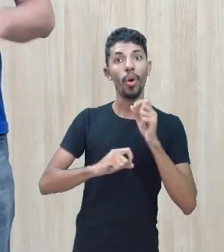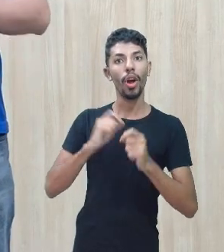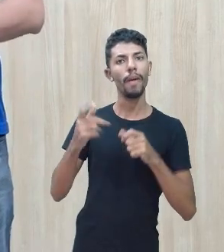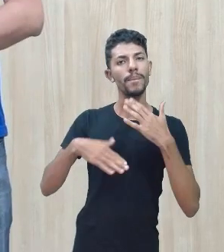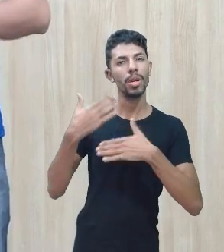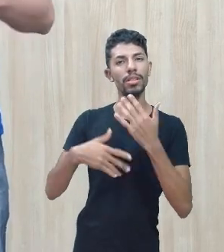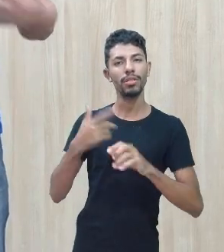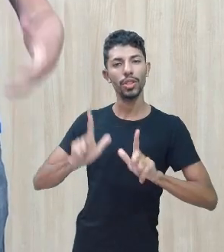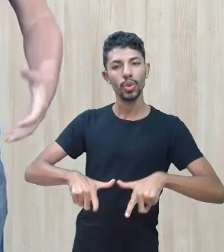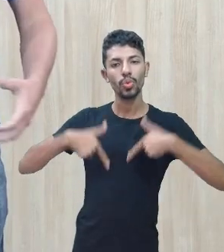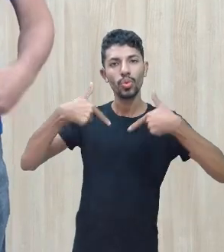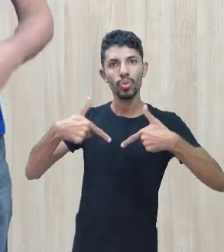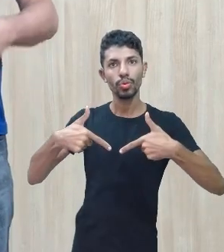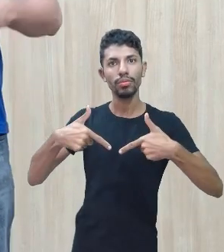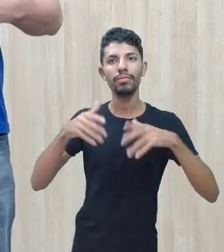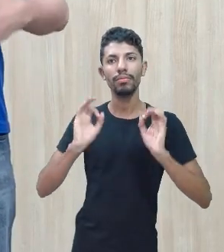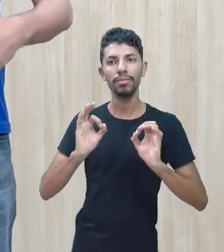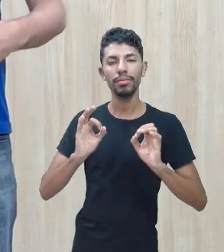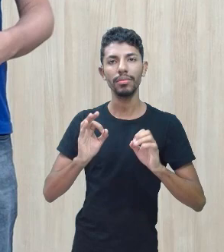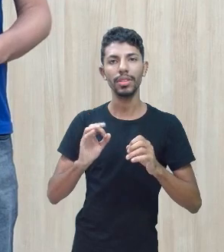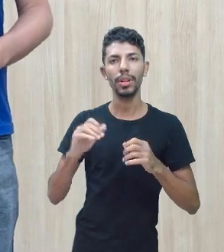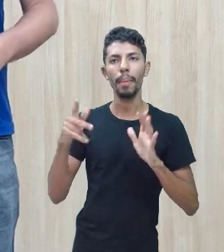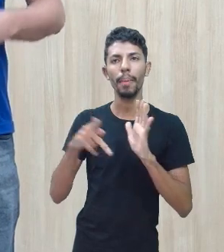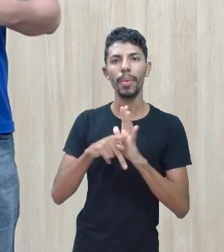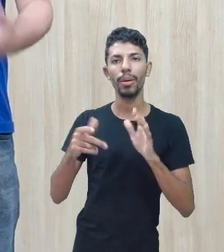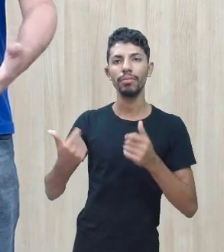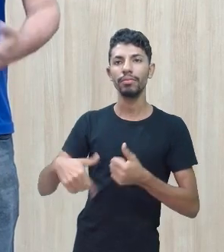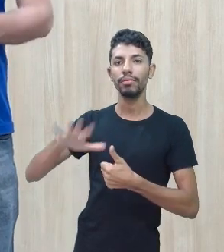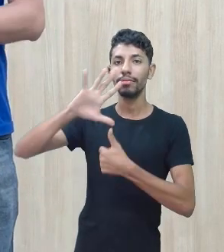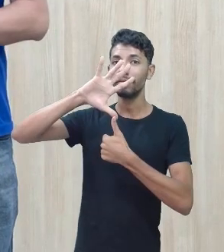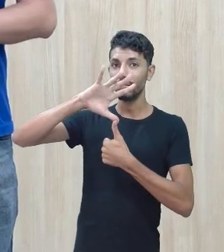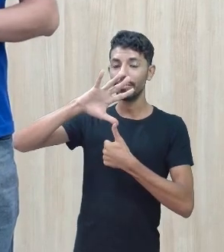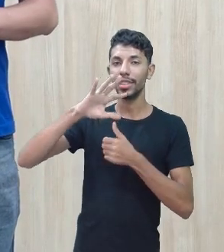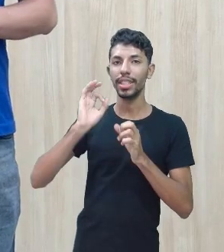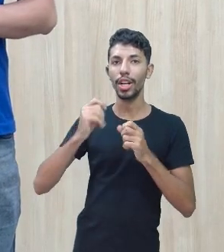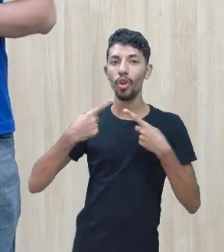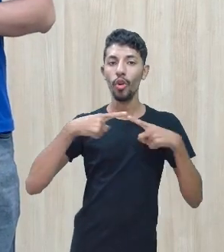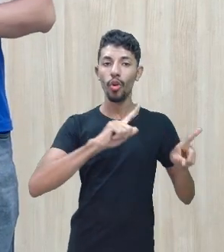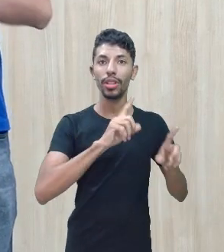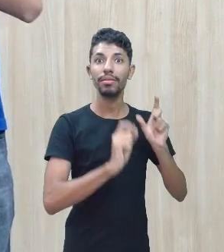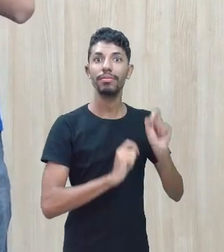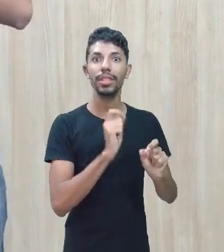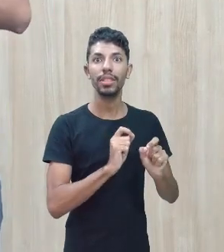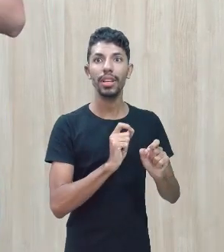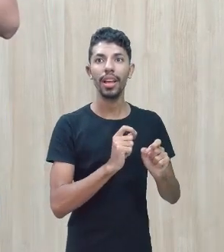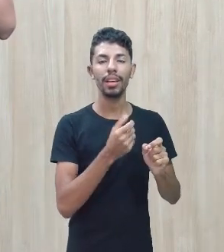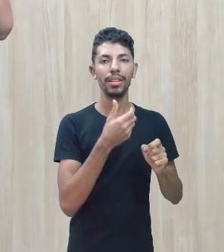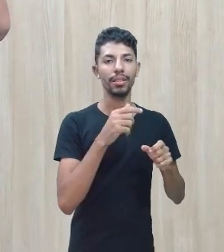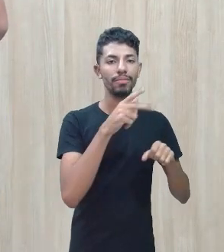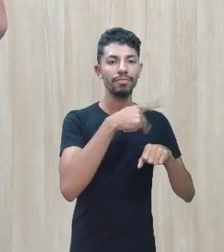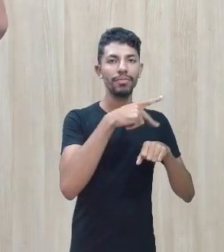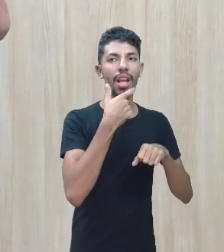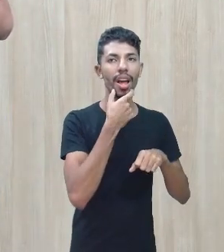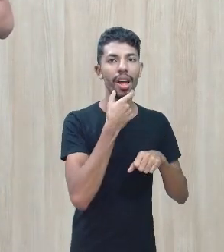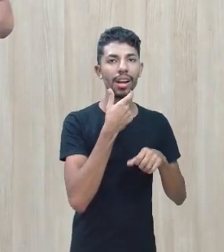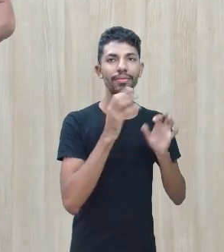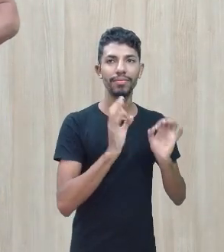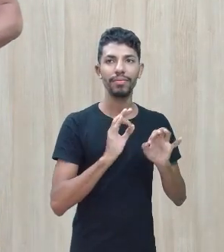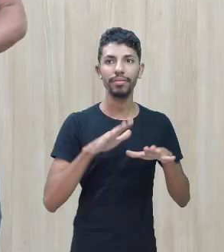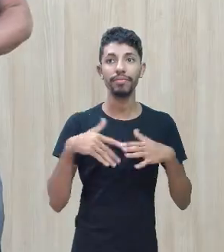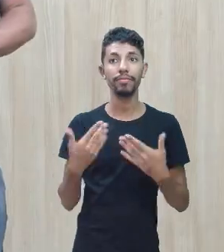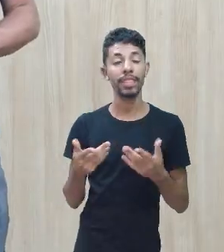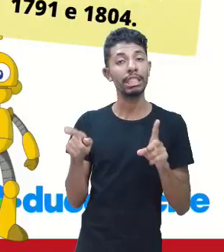colonos, comerciantes, das elites norte-americanas, contra a metrópole inglesa. O outro exemplo que eu trago para vocês é o exemplo